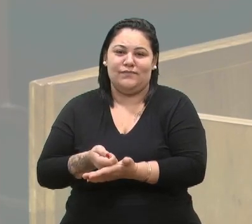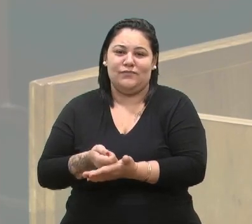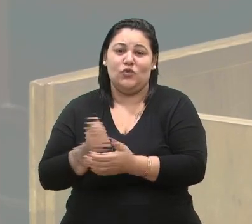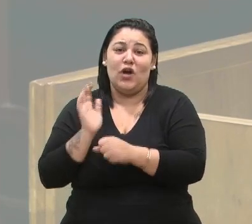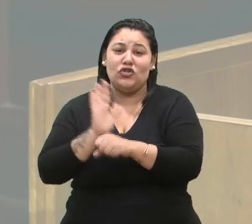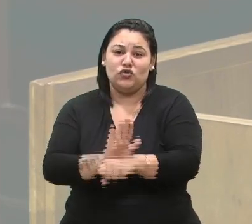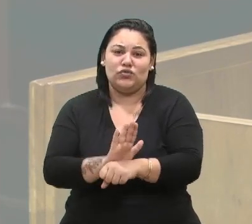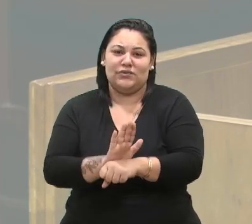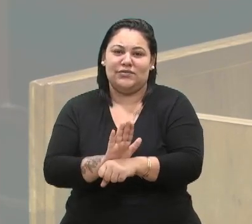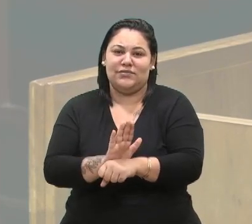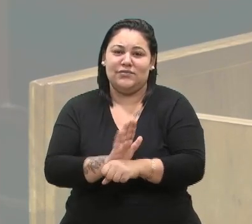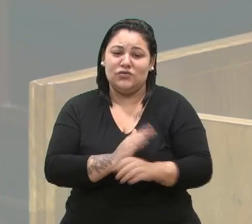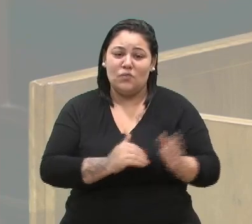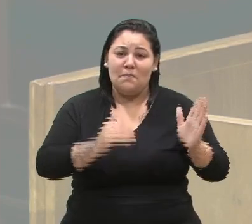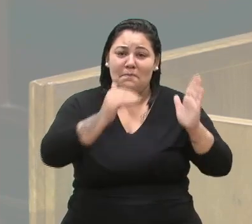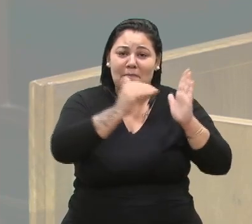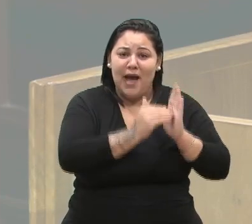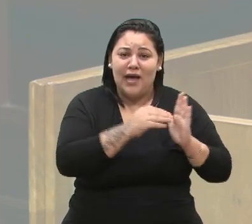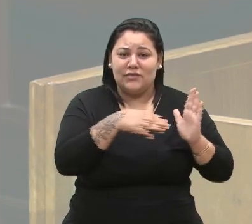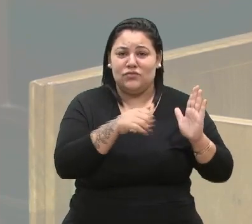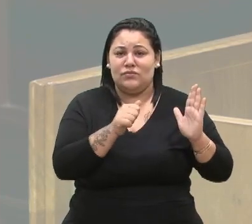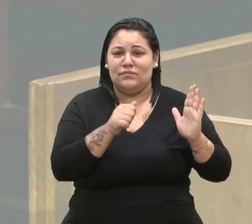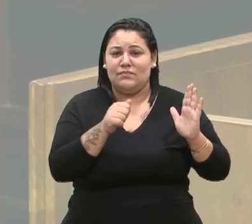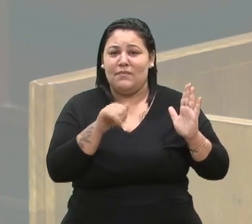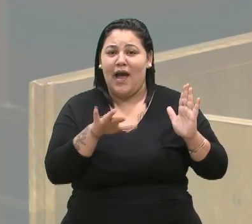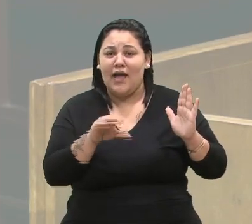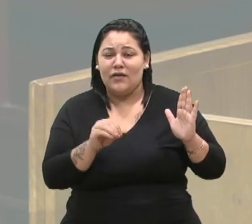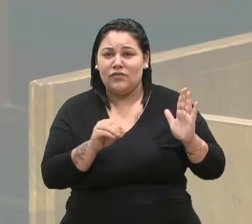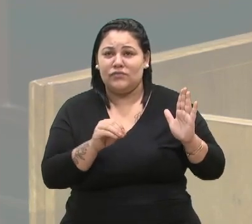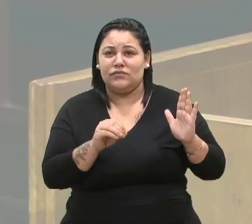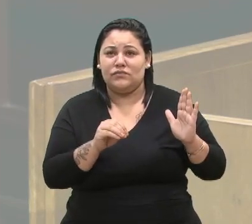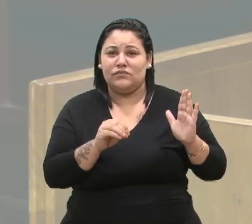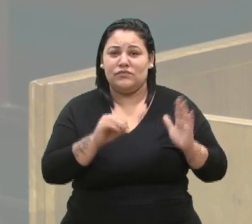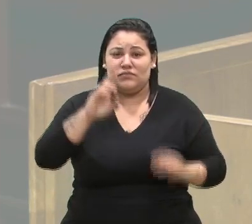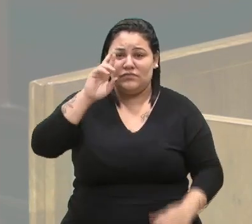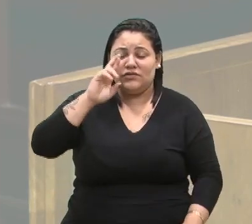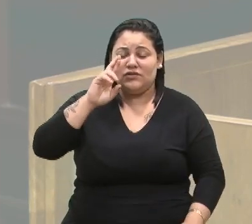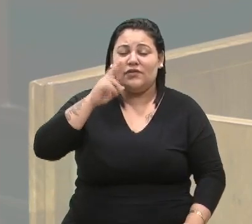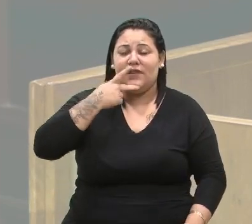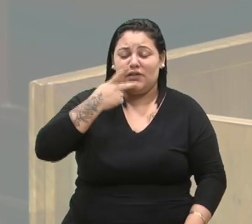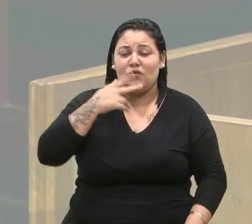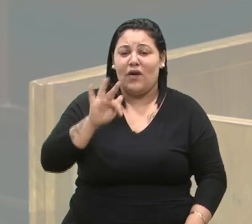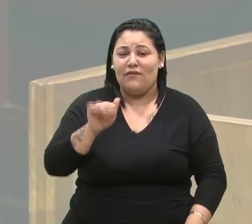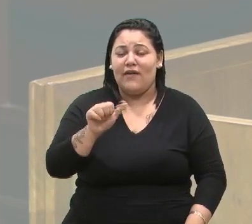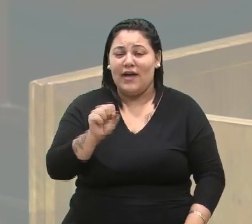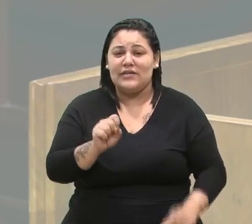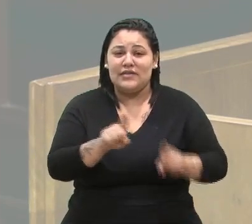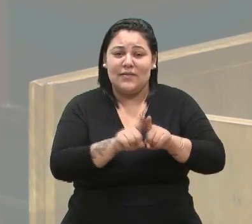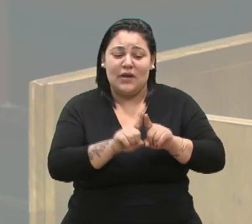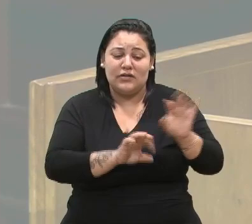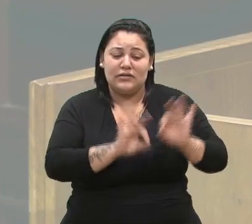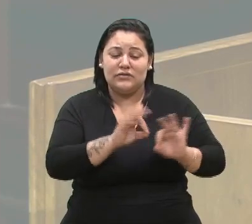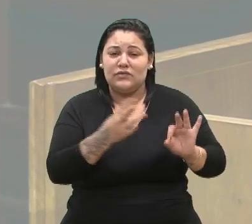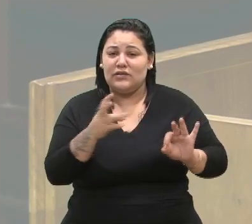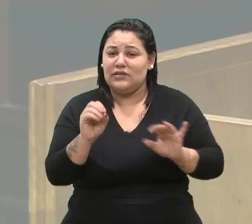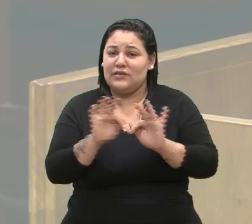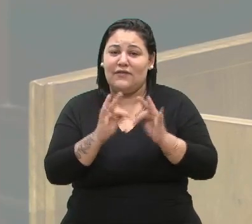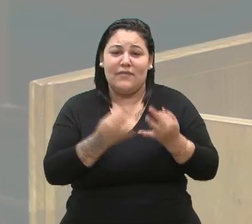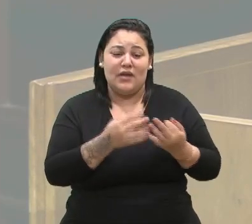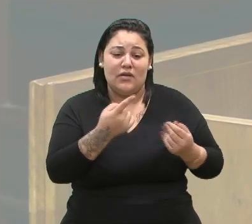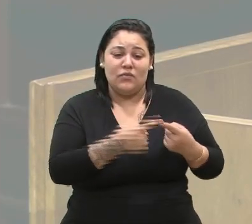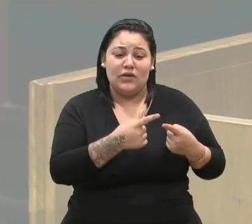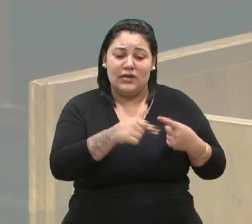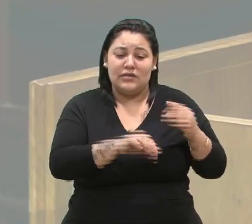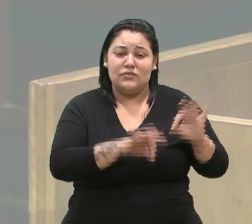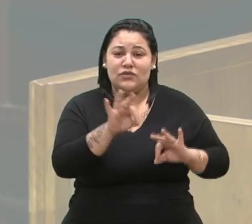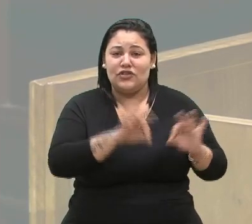venha no máximo no mês de maio, segundo a direção da FAS, e em maio estará em funcionamento com essas 30 famílias, porque esse projeto, essa casa